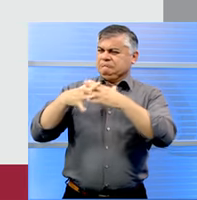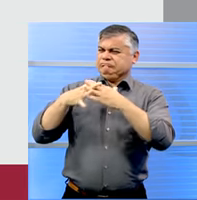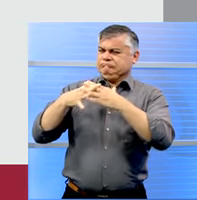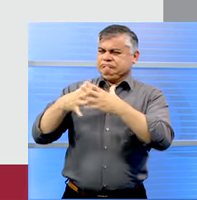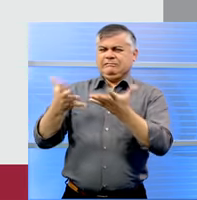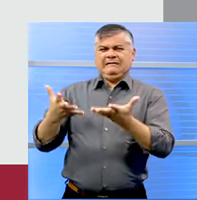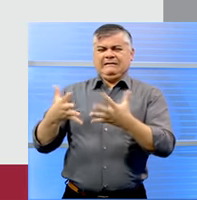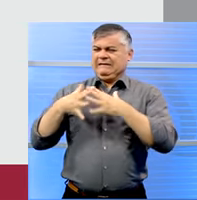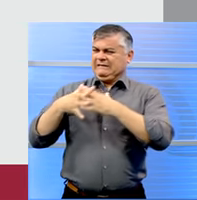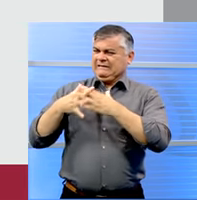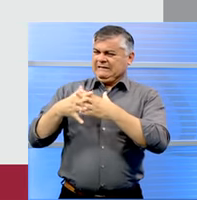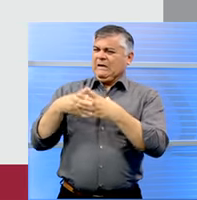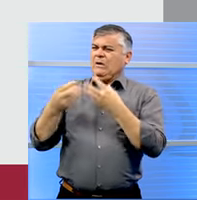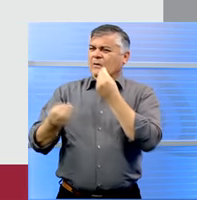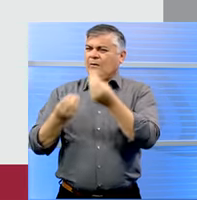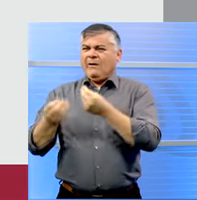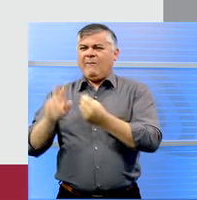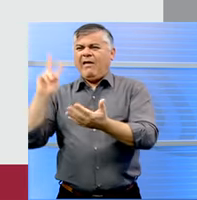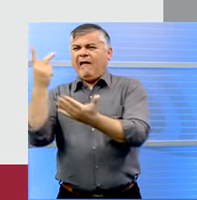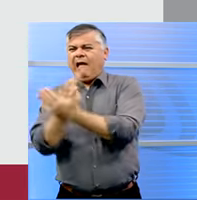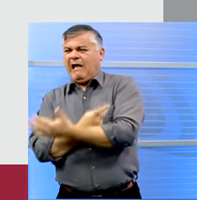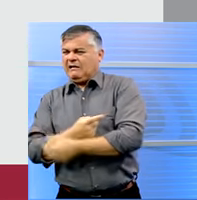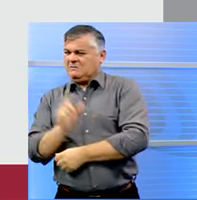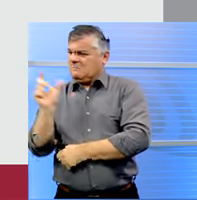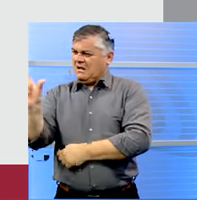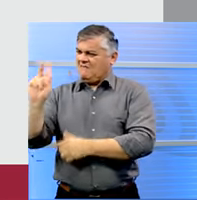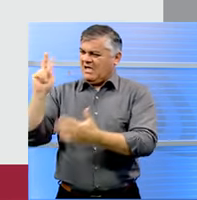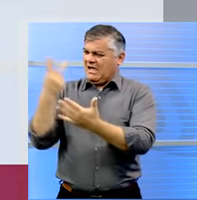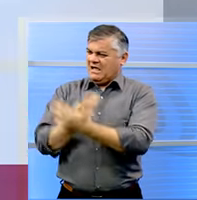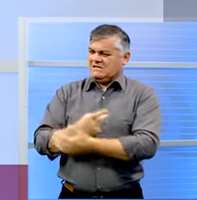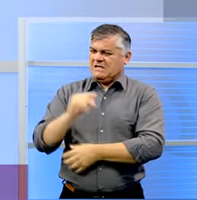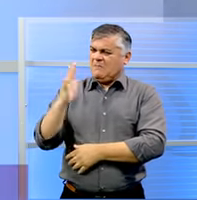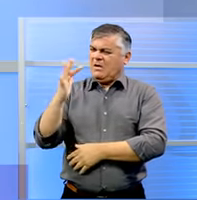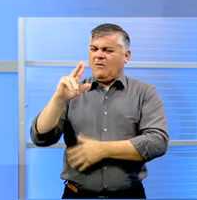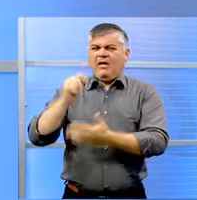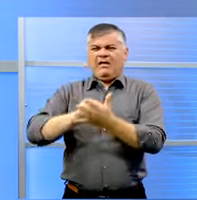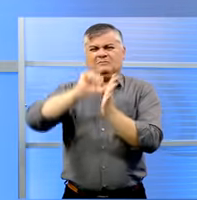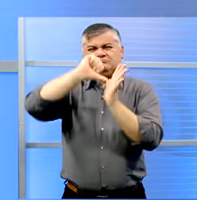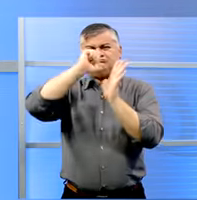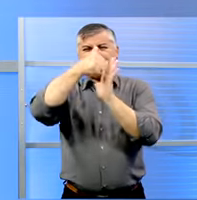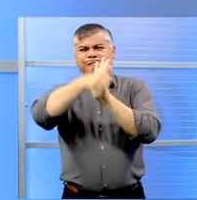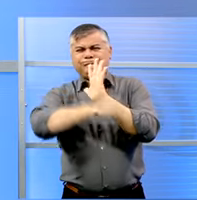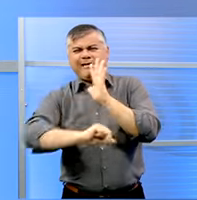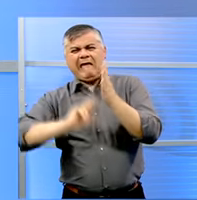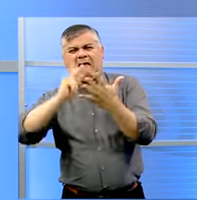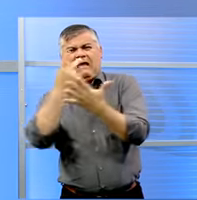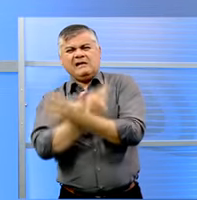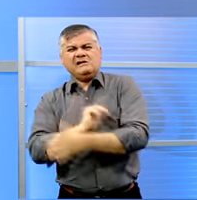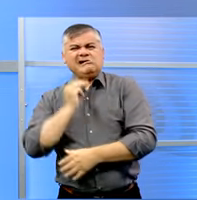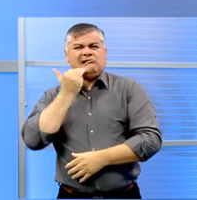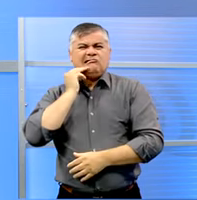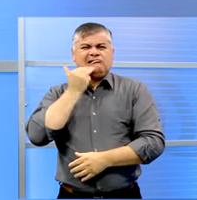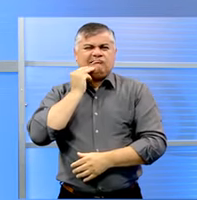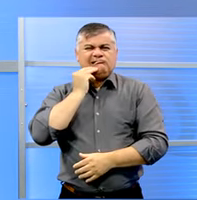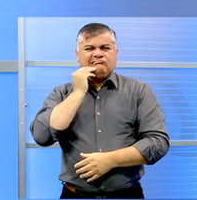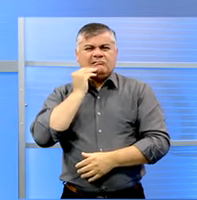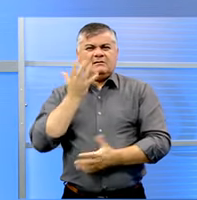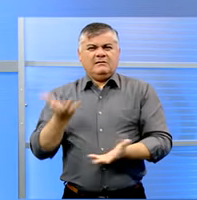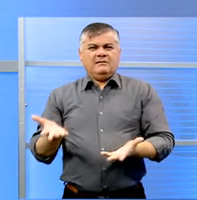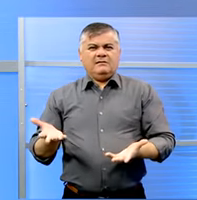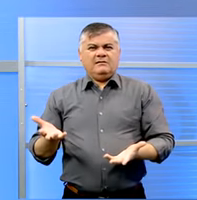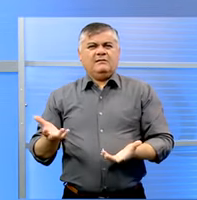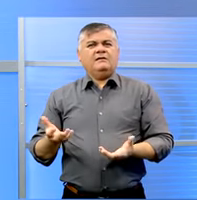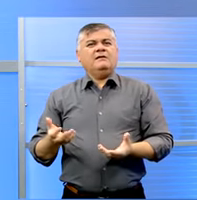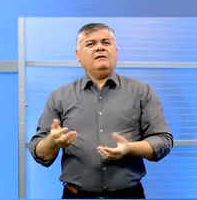sinais confusos, usados em lugares errados, com configurações de mão erradas, incorretas, a mão de mau jeito.